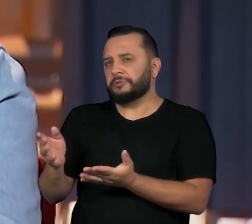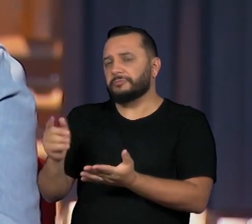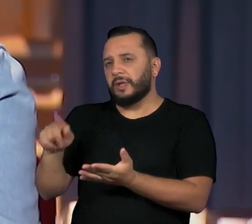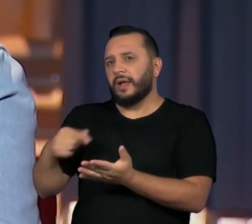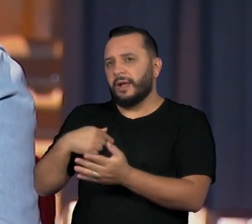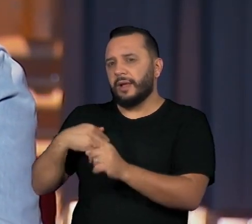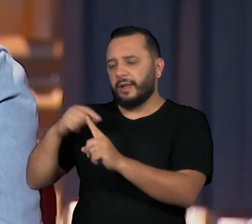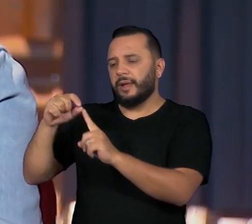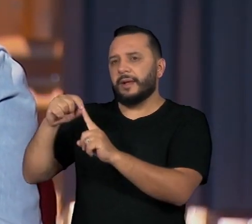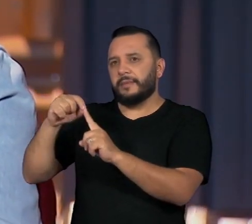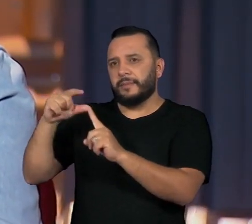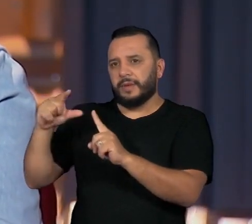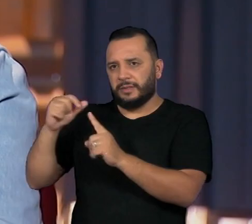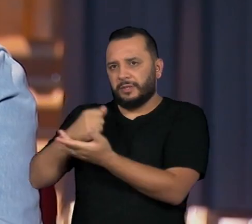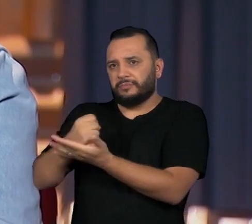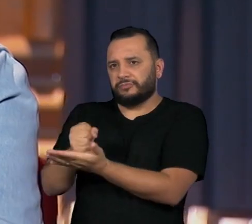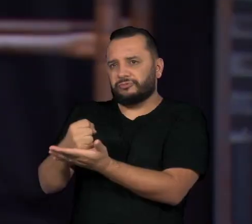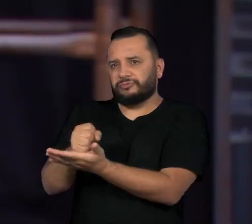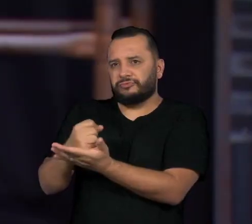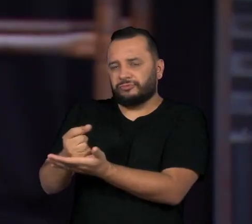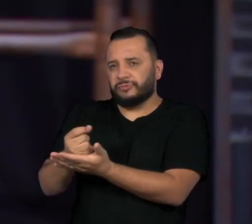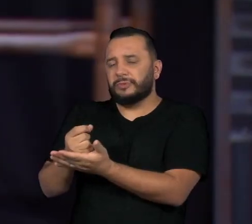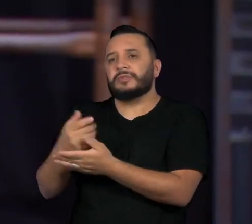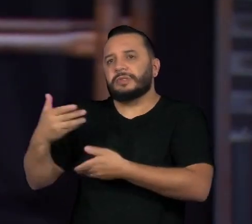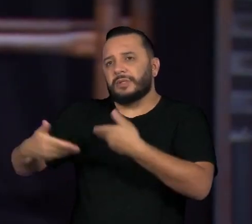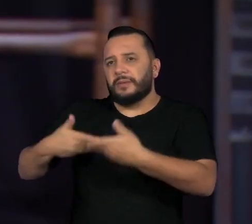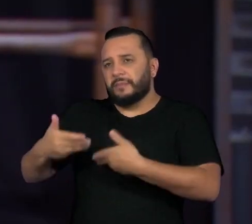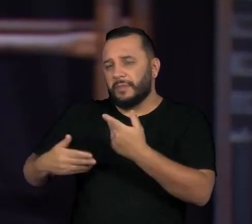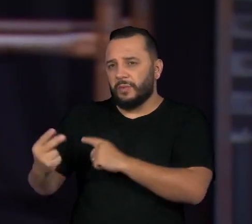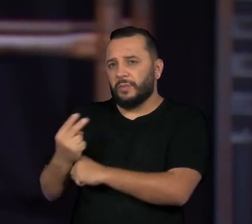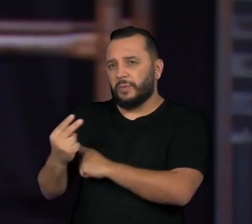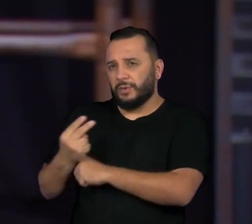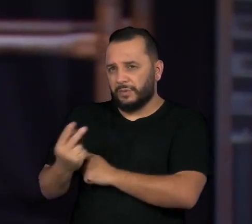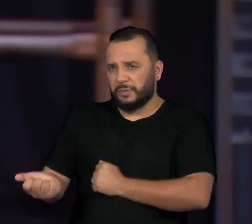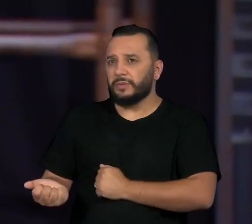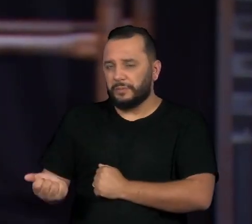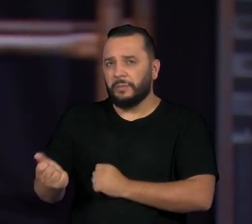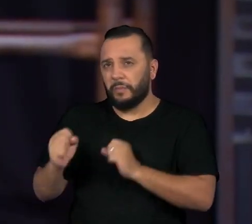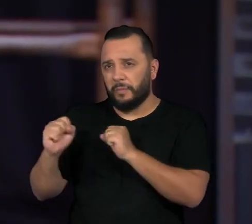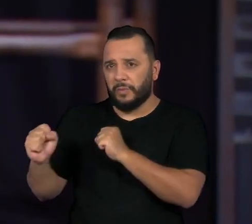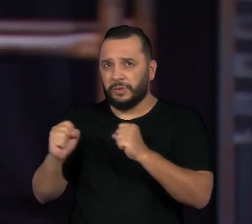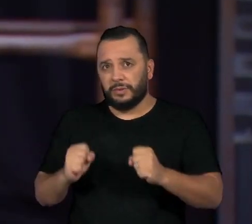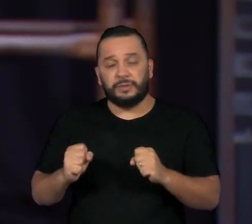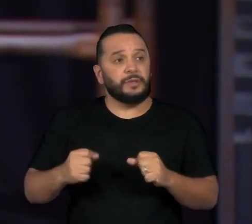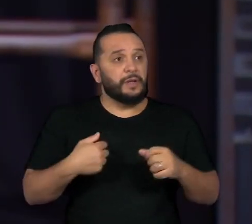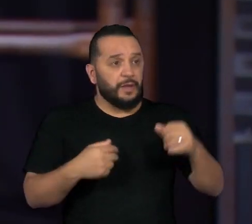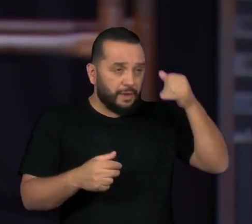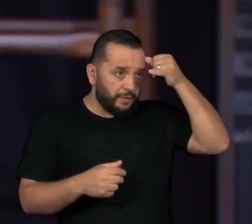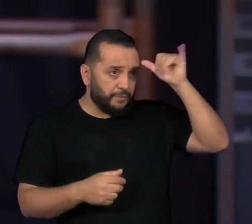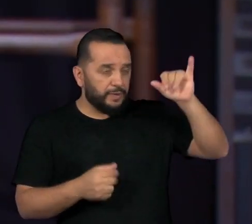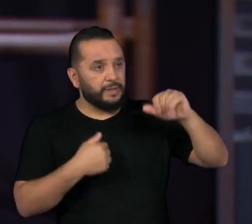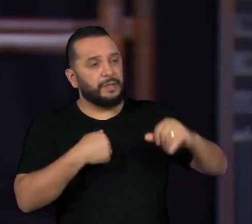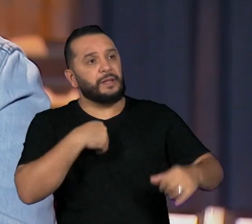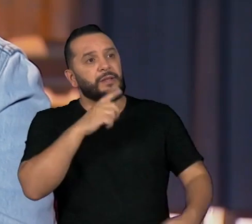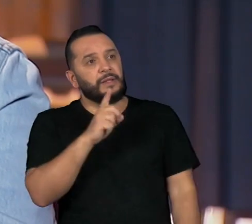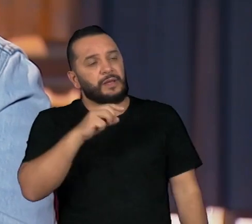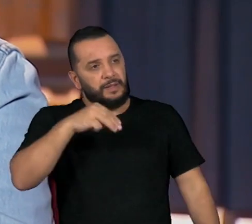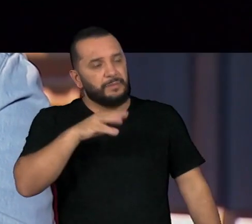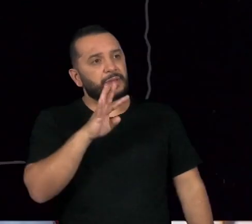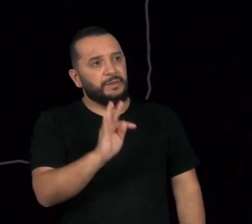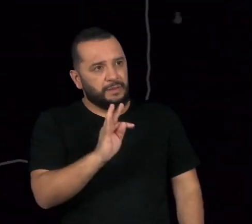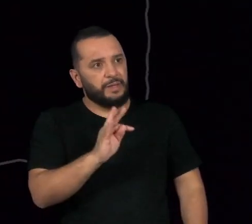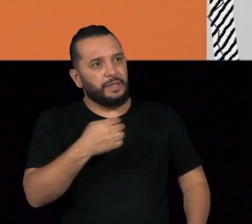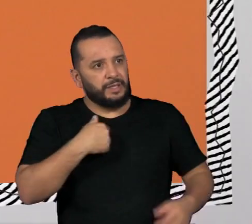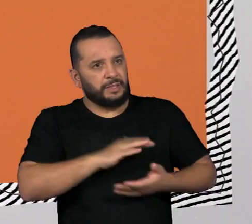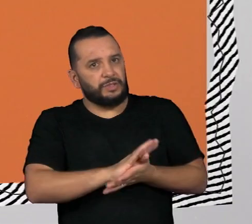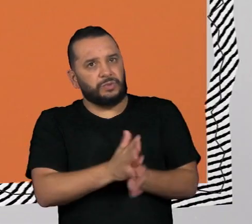verdade, é um remédio muito poderoso. É uma planta que protege o DMT de ser destruído pelo nosso organismo, corpo. Pelas enzimas do nosso